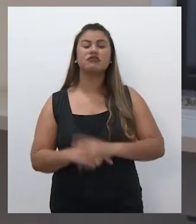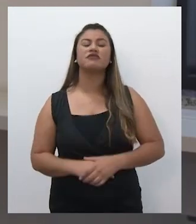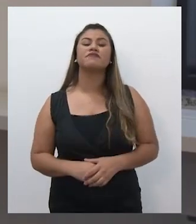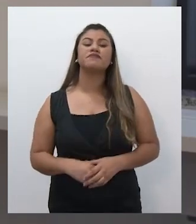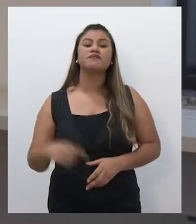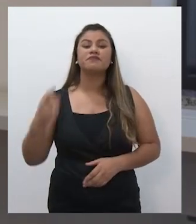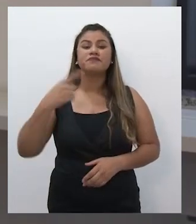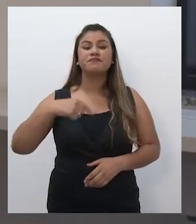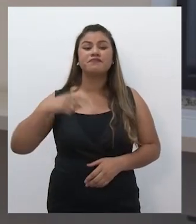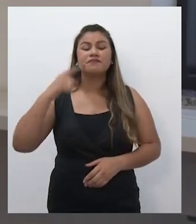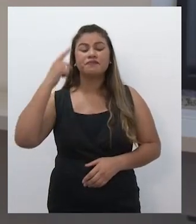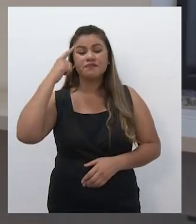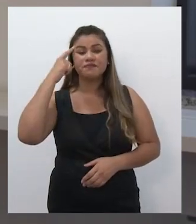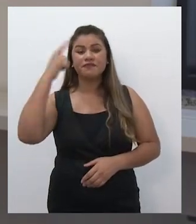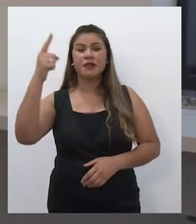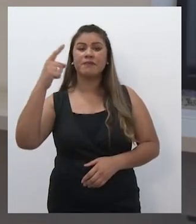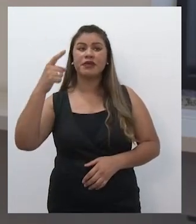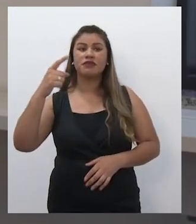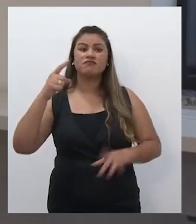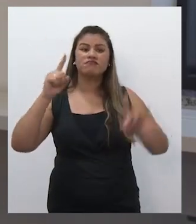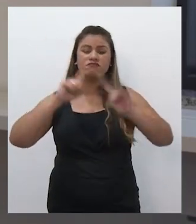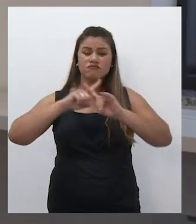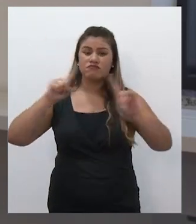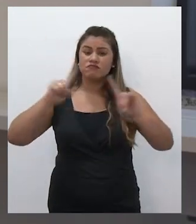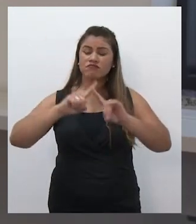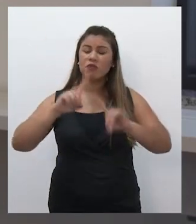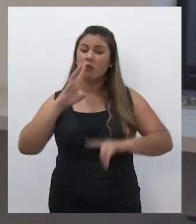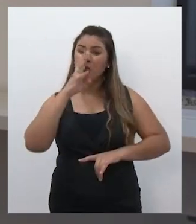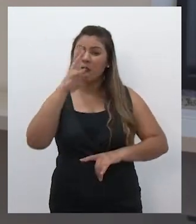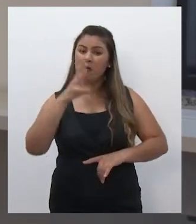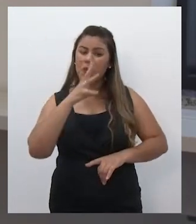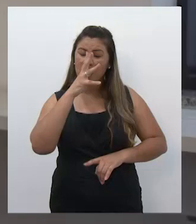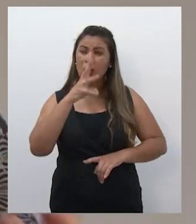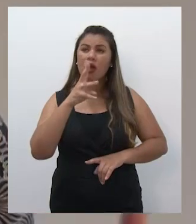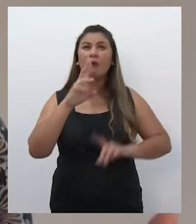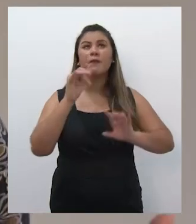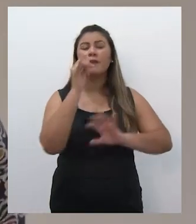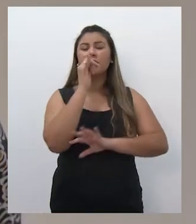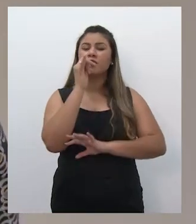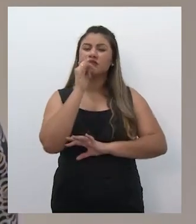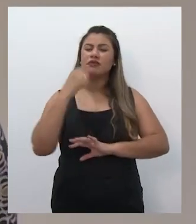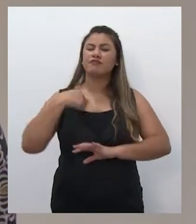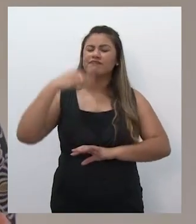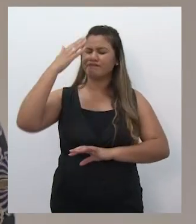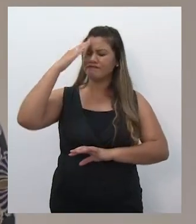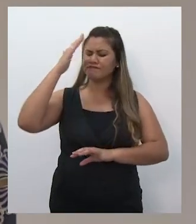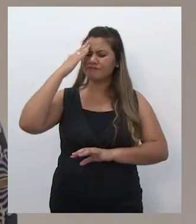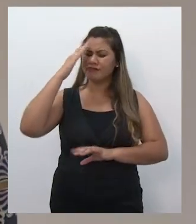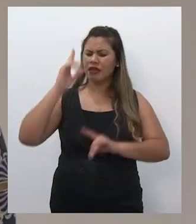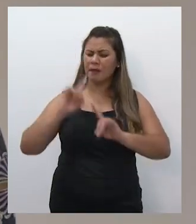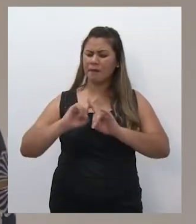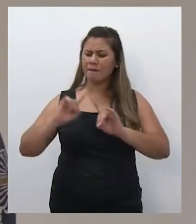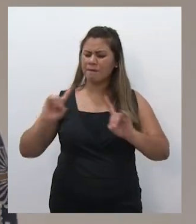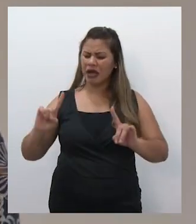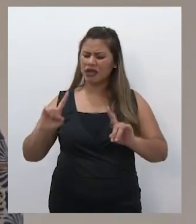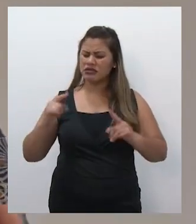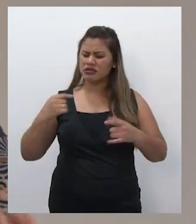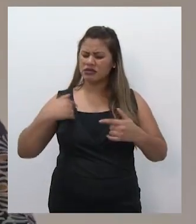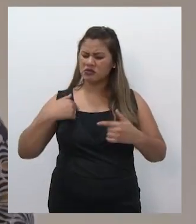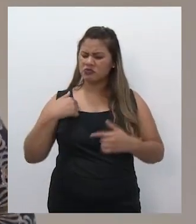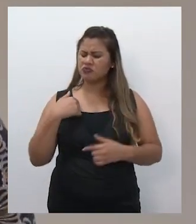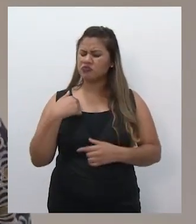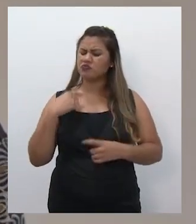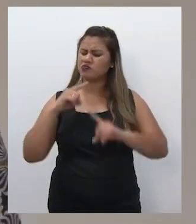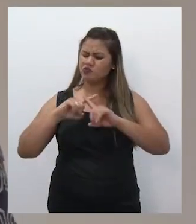o pensamento crítico, ou seja, eu compreendo ali um experimento, mas eu tenho criticidade